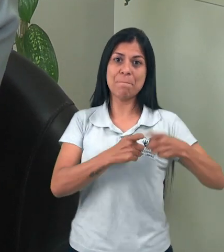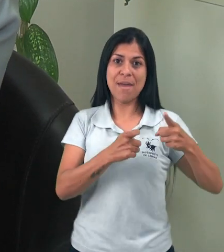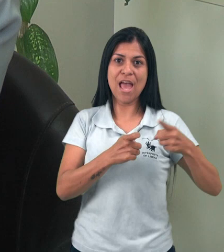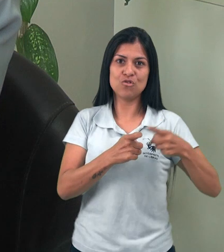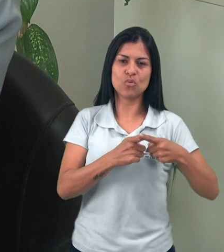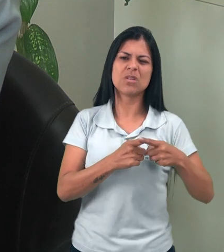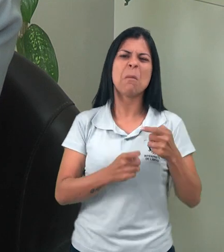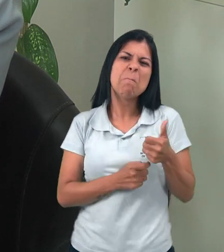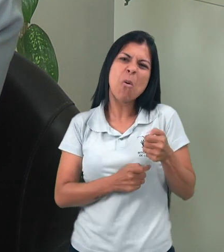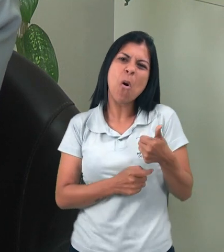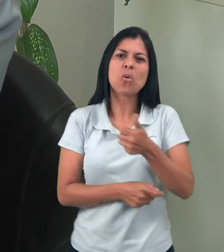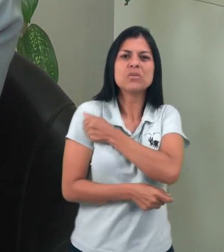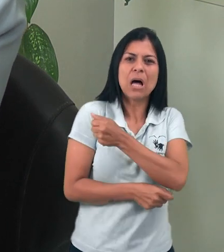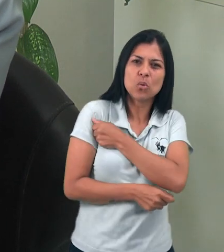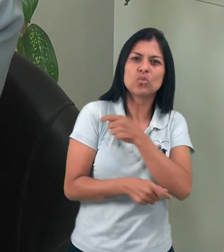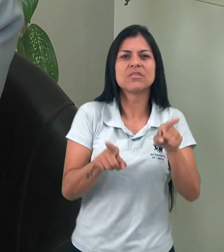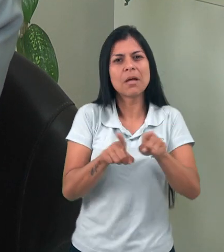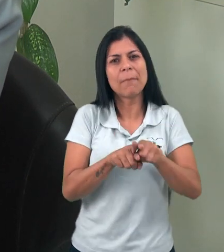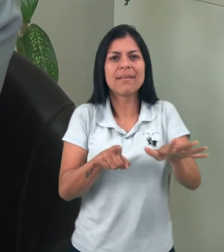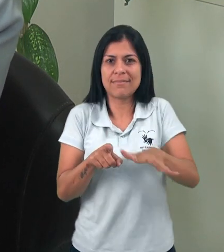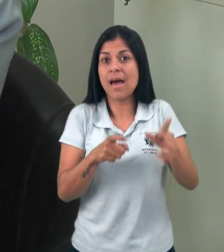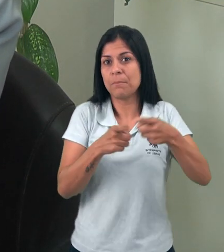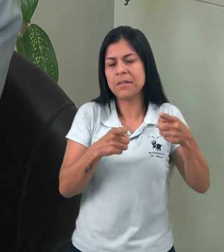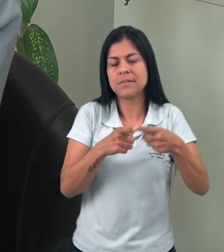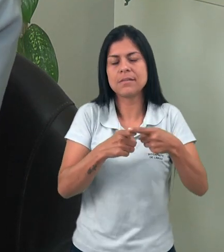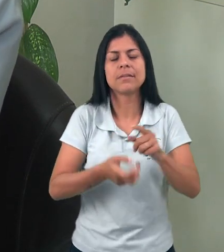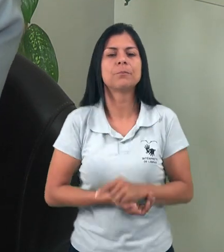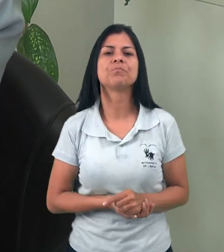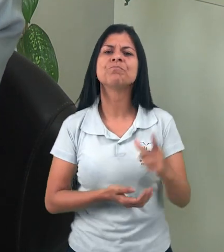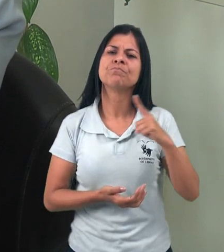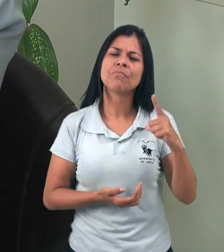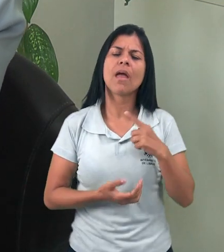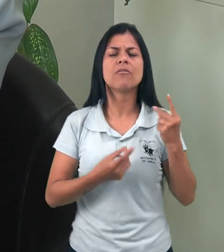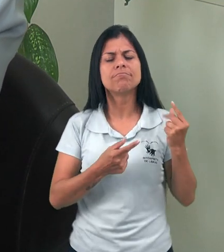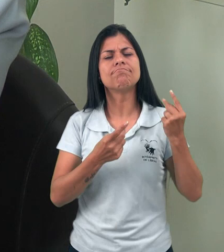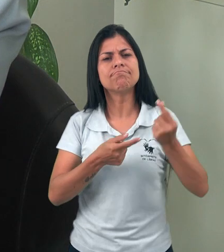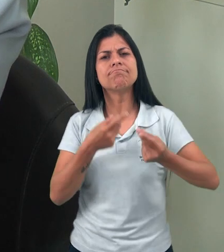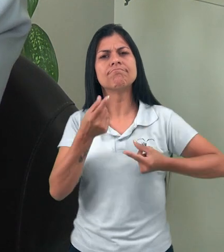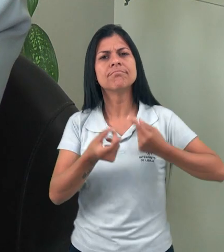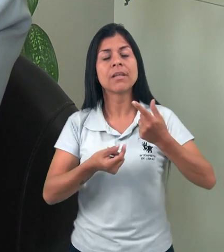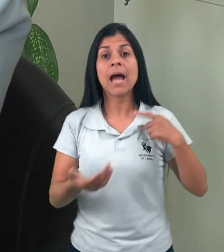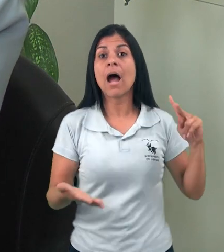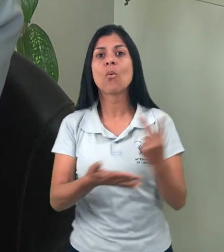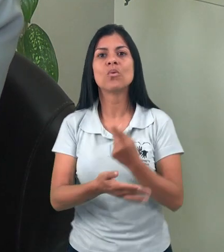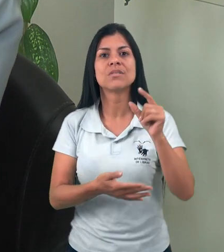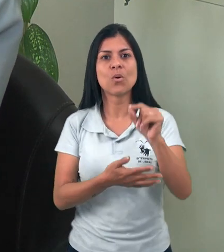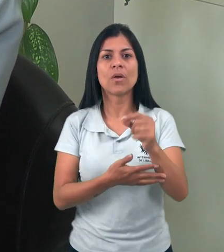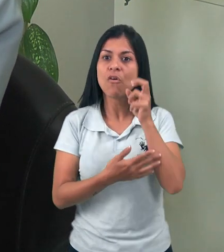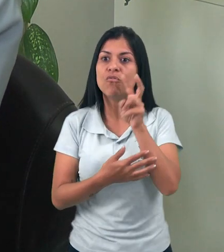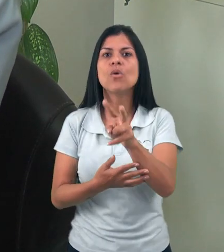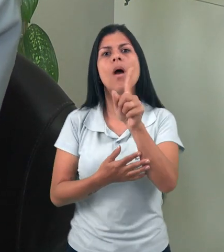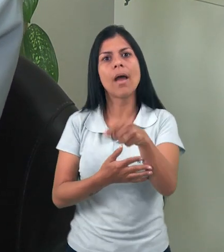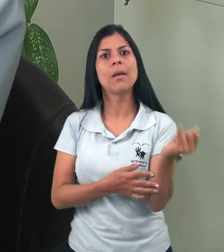Luiz Fernando e poucos alunos, acho que 5 alunos. E no decorrer do tempo, foi vendo-se